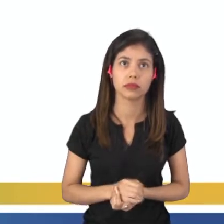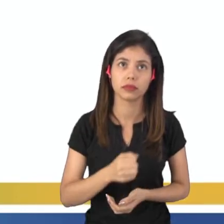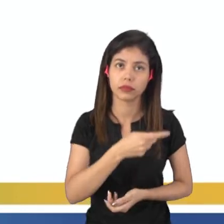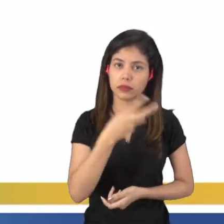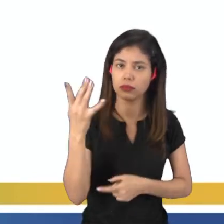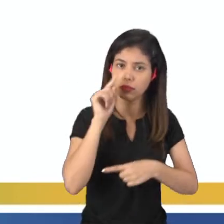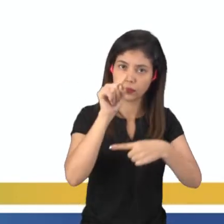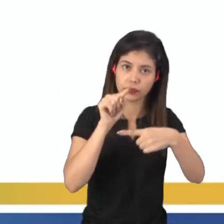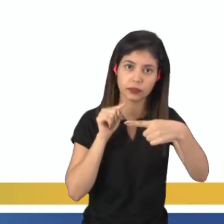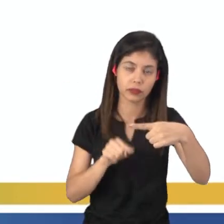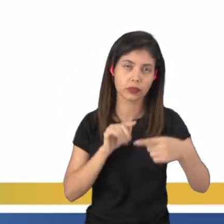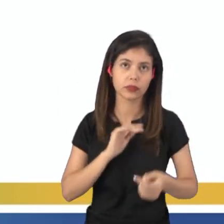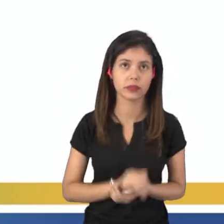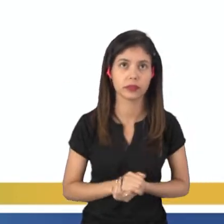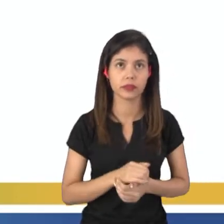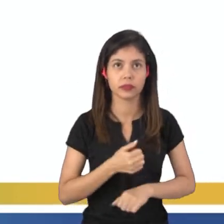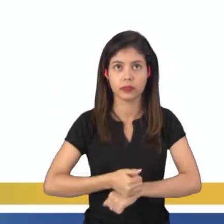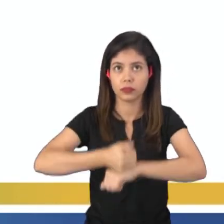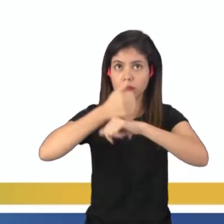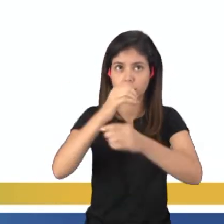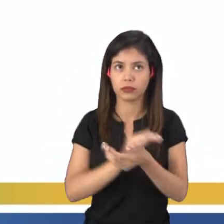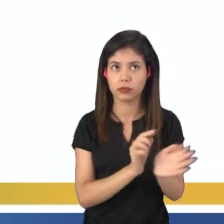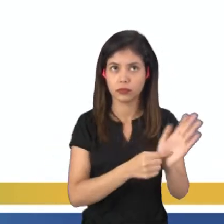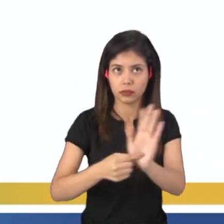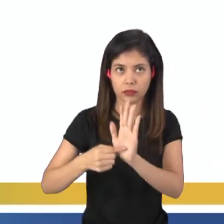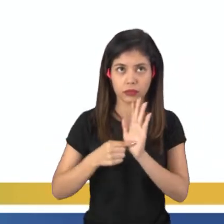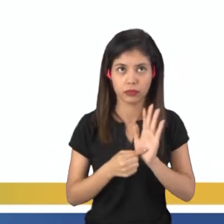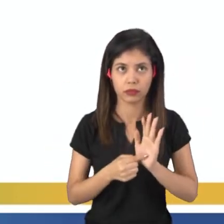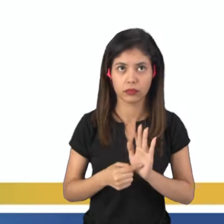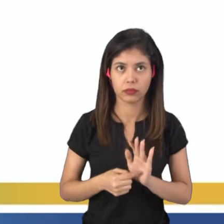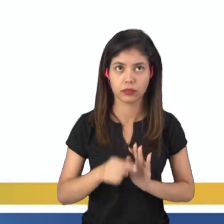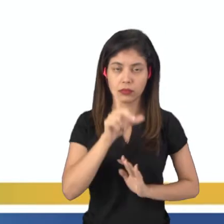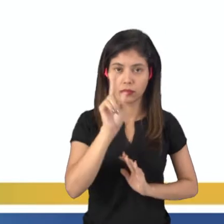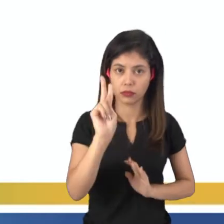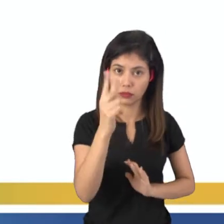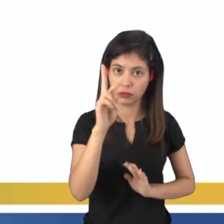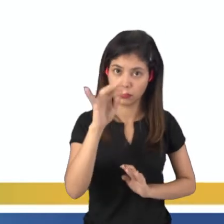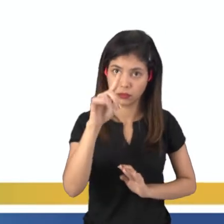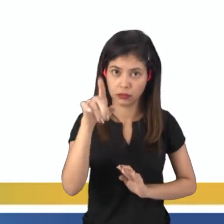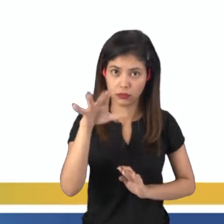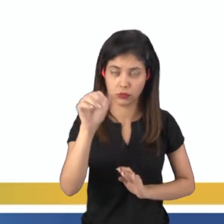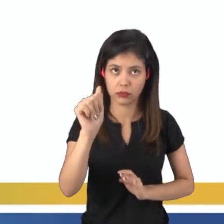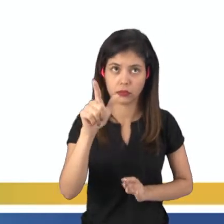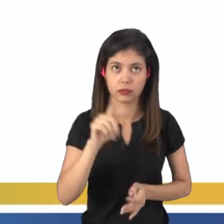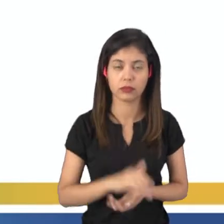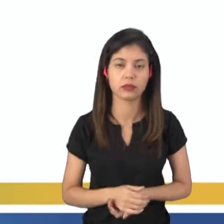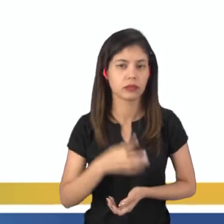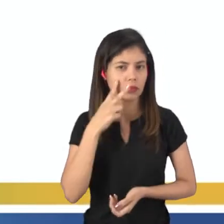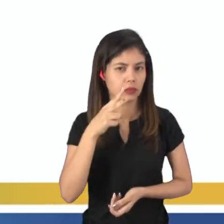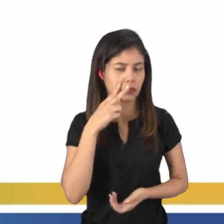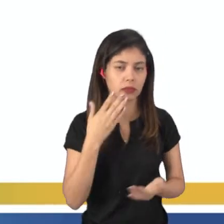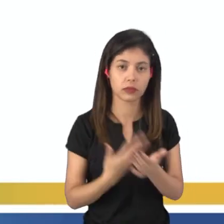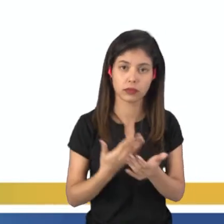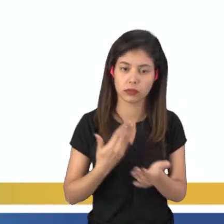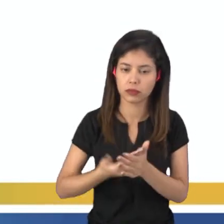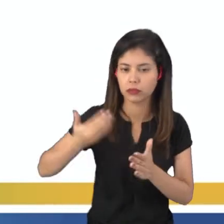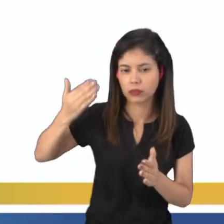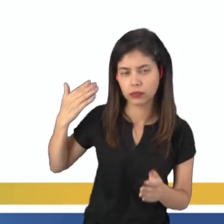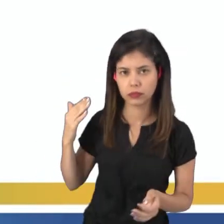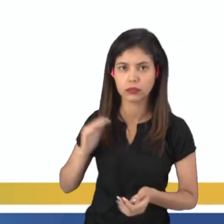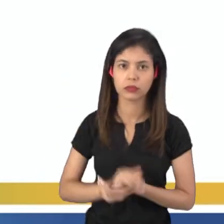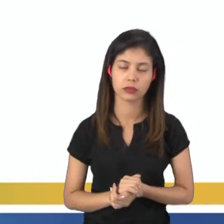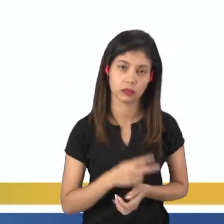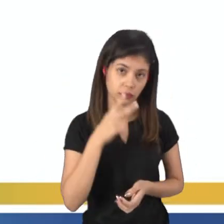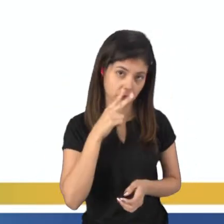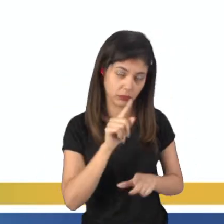as divisões qualitativas apresentam-se na posição horizontal, que são os gráficos que nós vamos ver posteriormente,